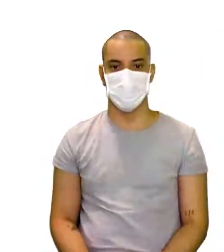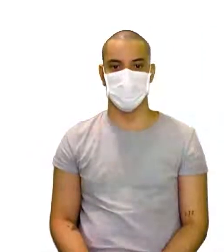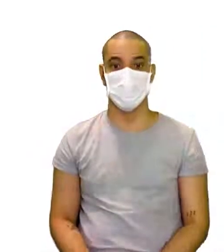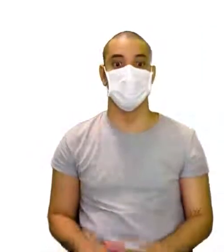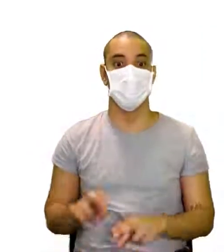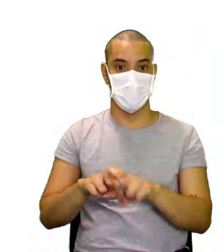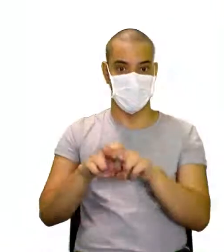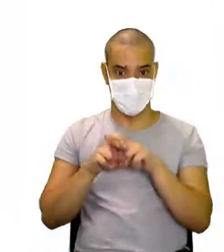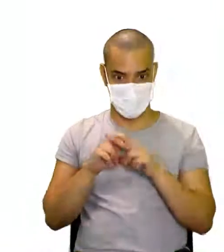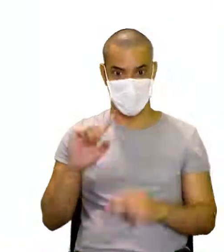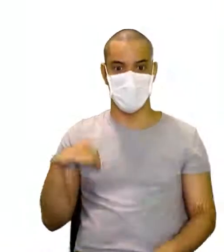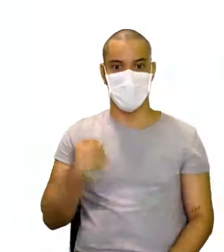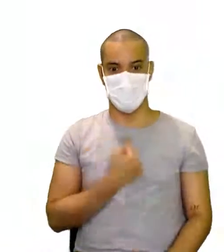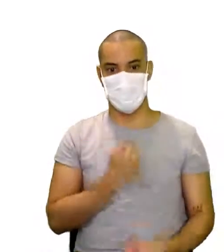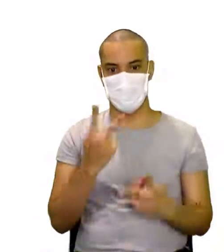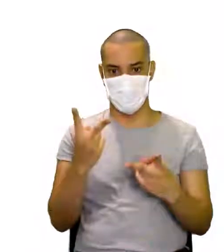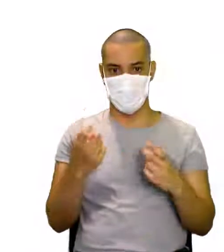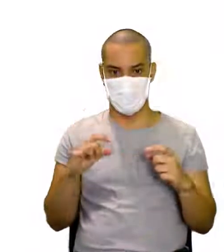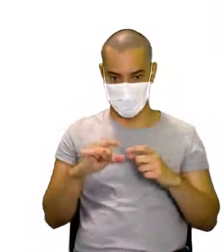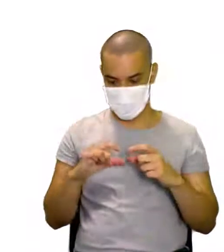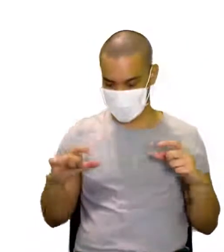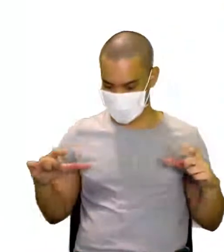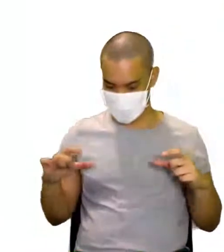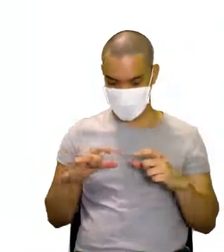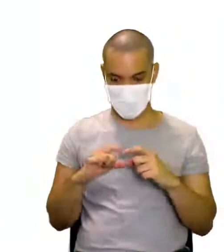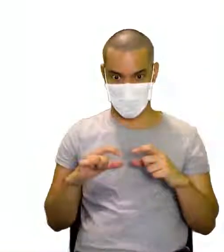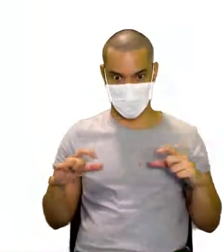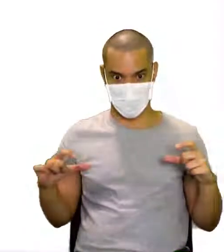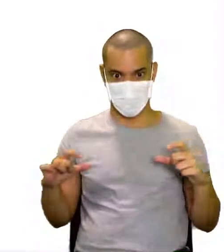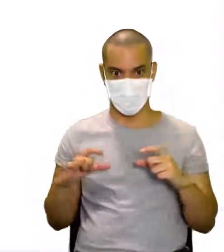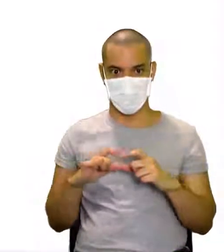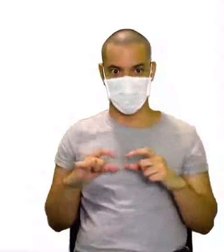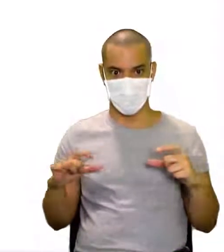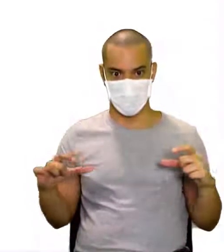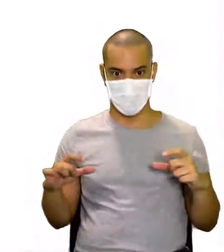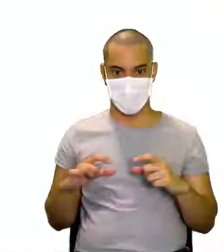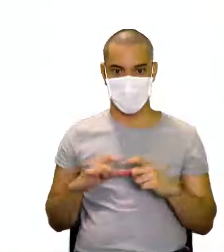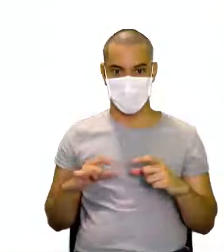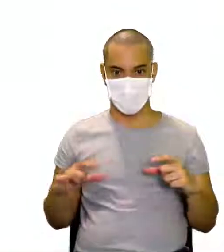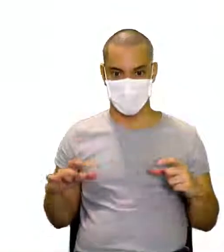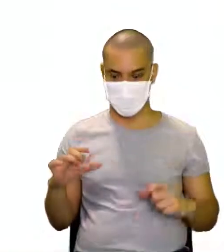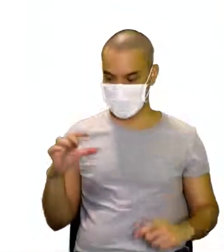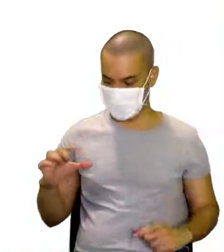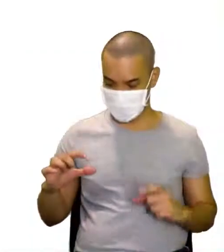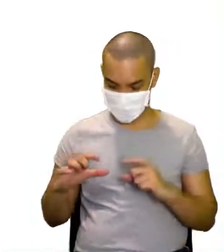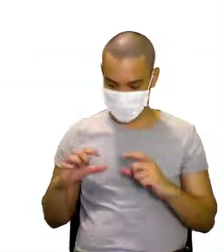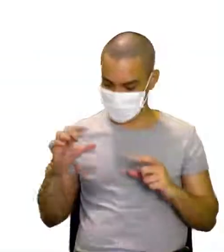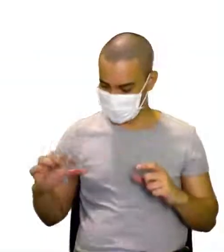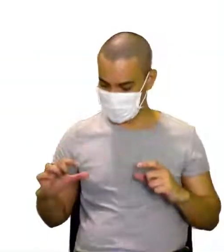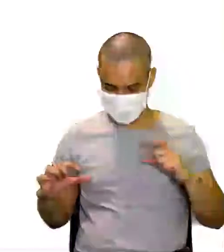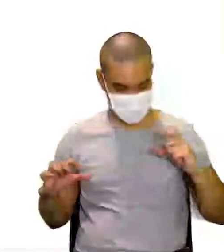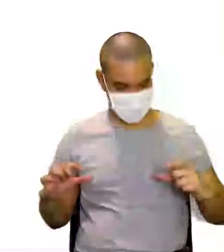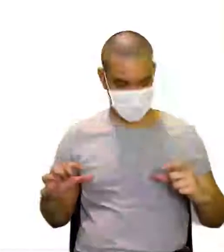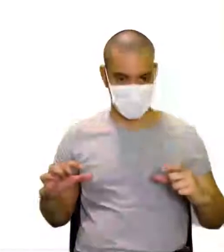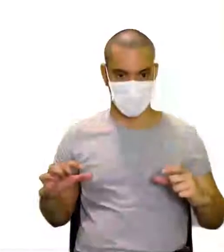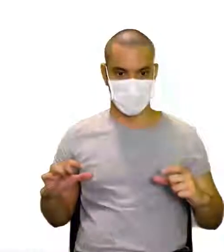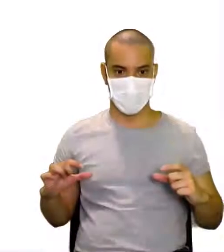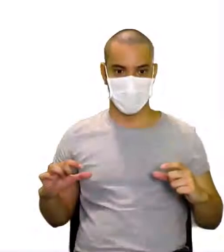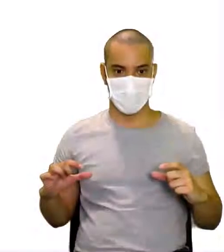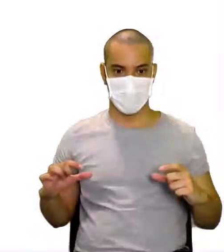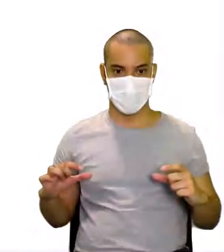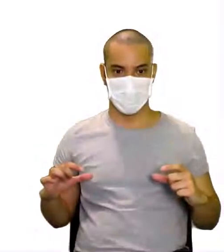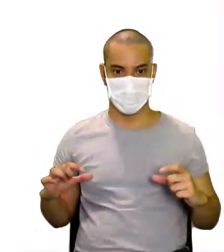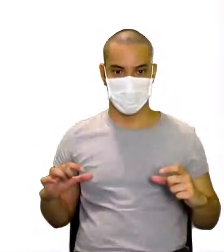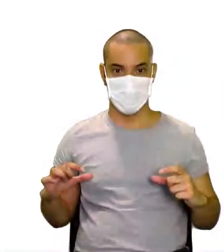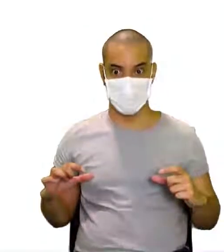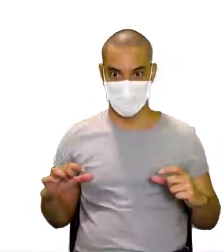dos polos magnéticos. Olha só, então tá aqui, ó, você pode ver, ó, que aqui o acúmulo, ele é mais intenso